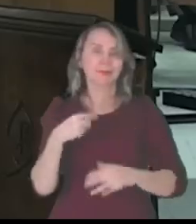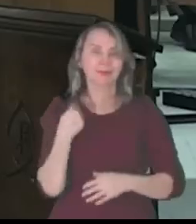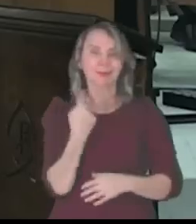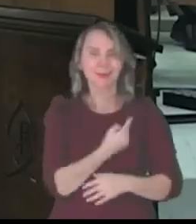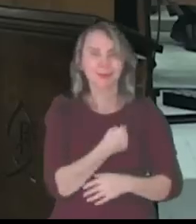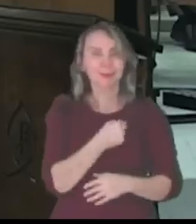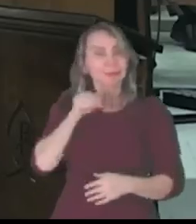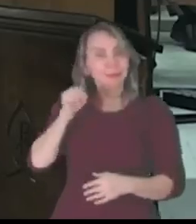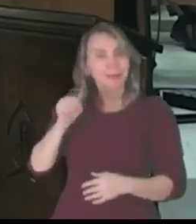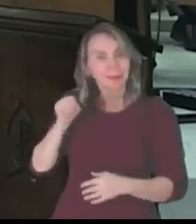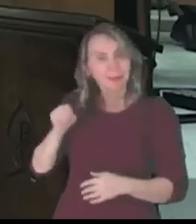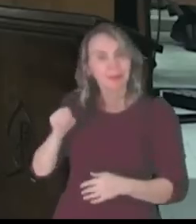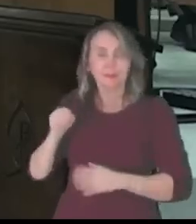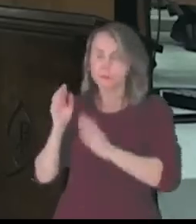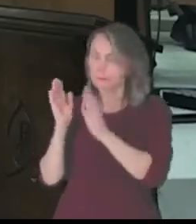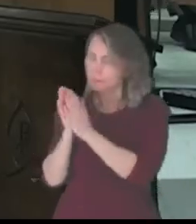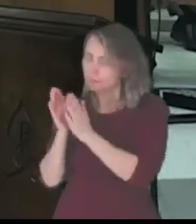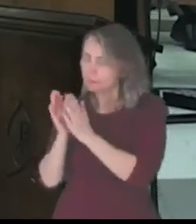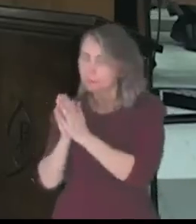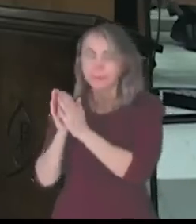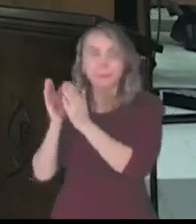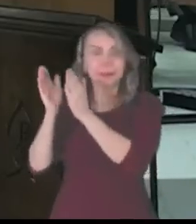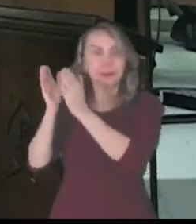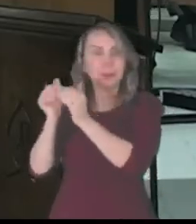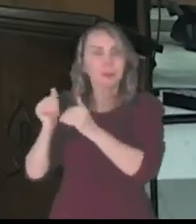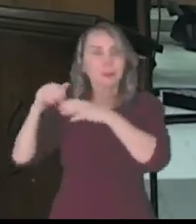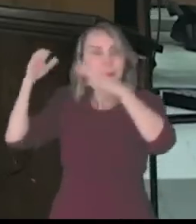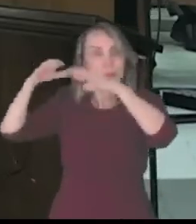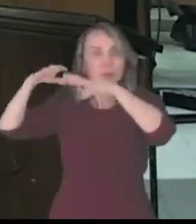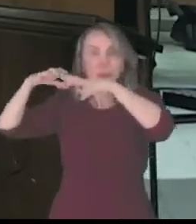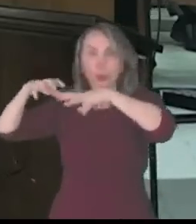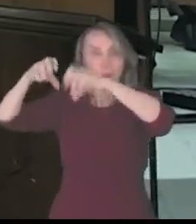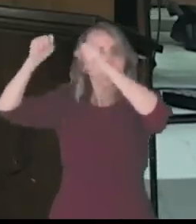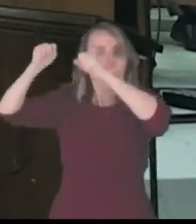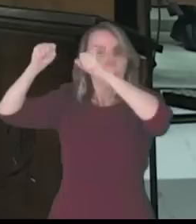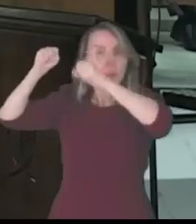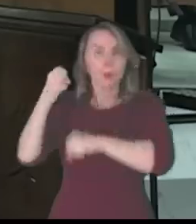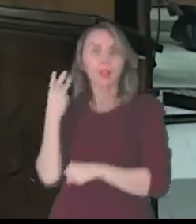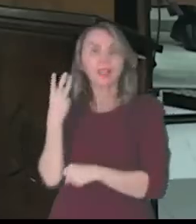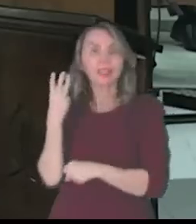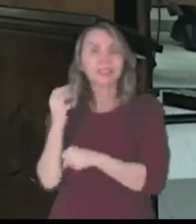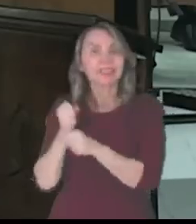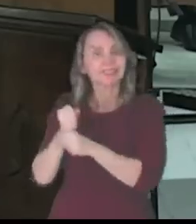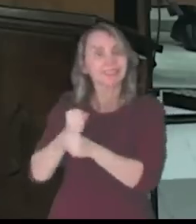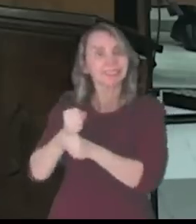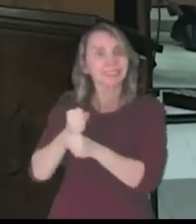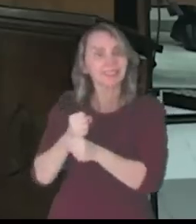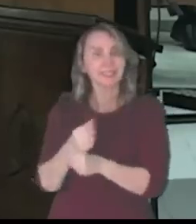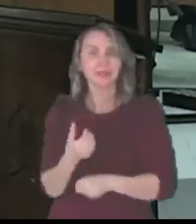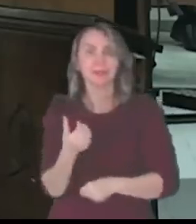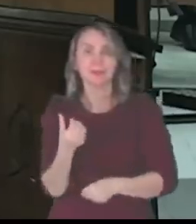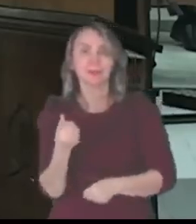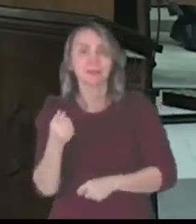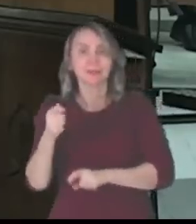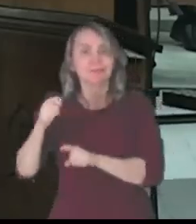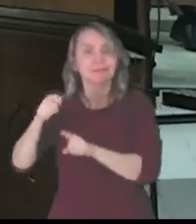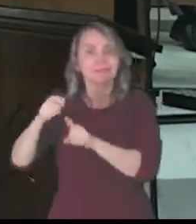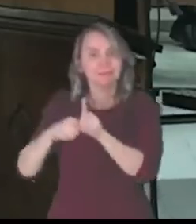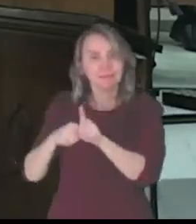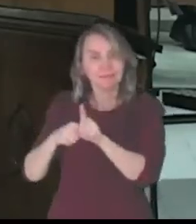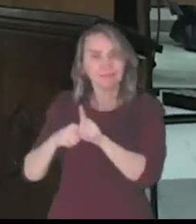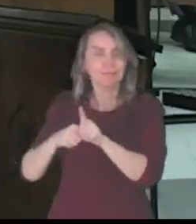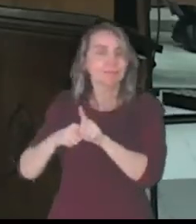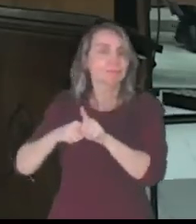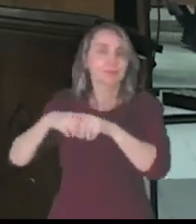orando pediu que não chovesse e por três anos e seis meses não